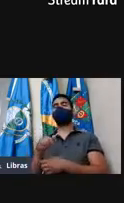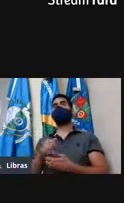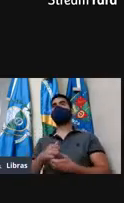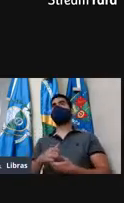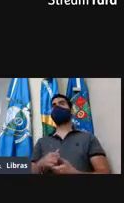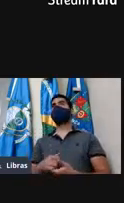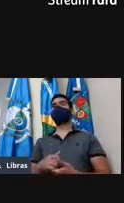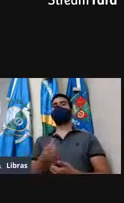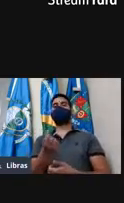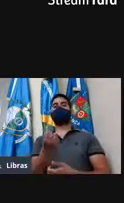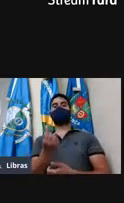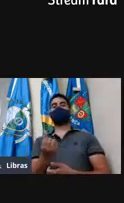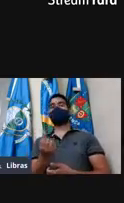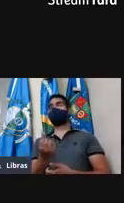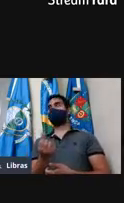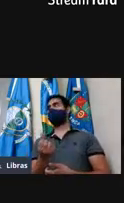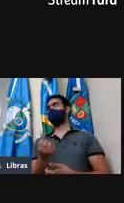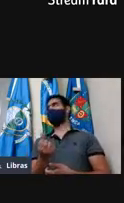dia 6.